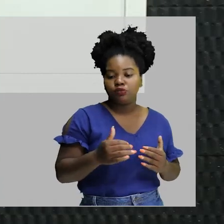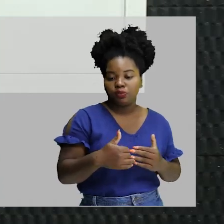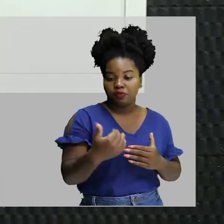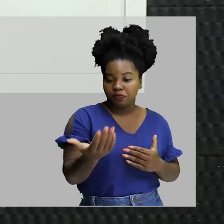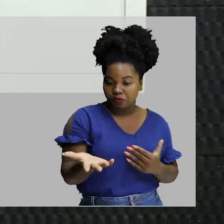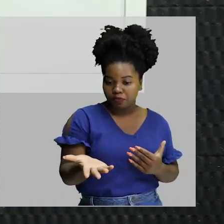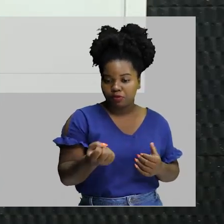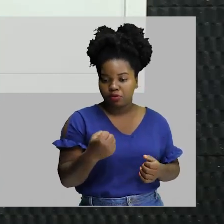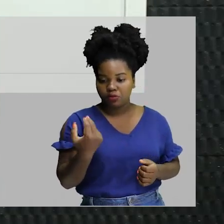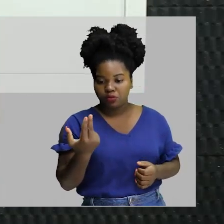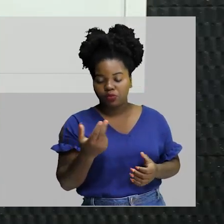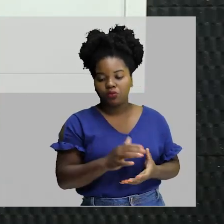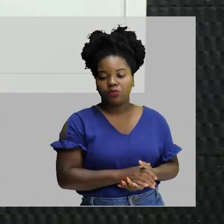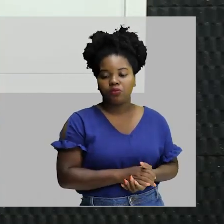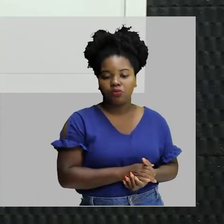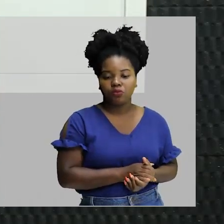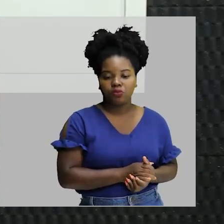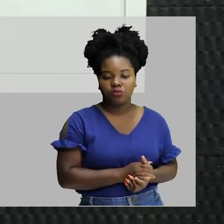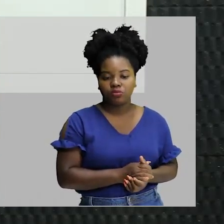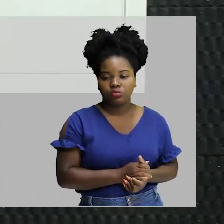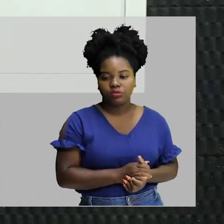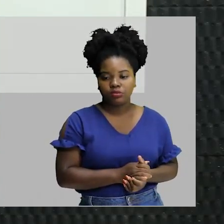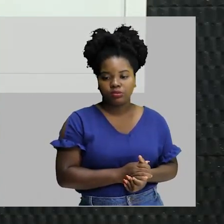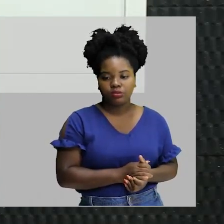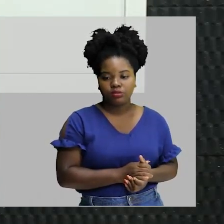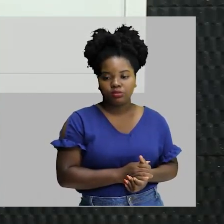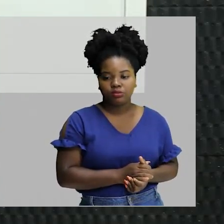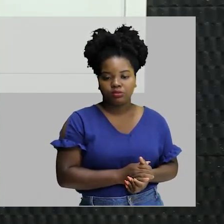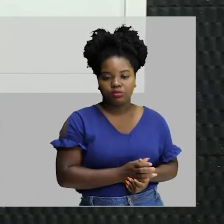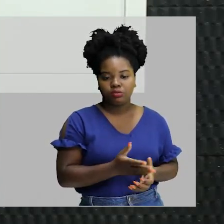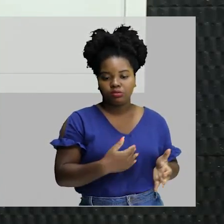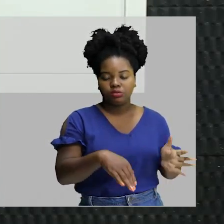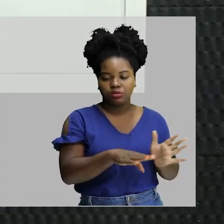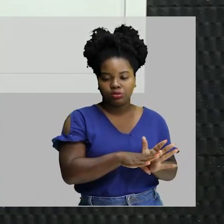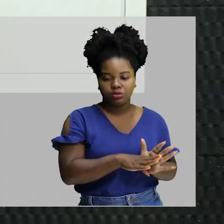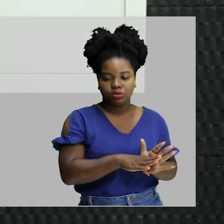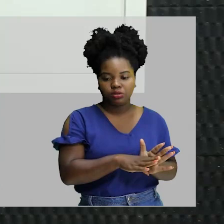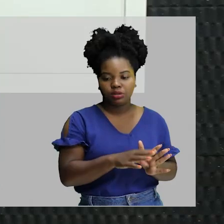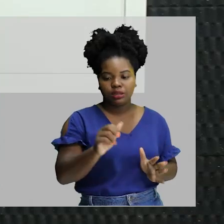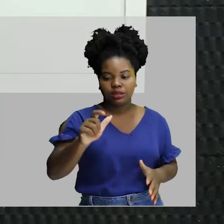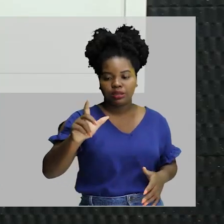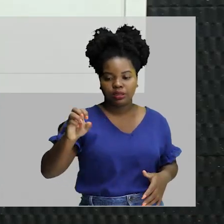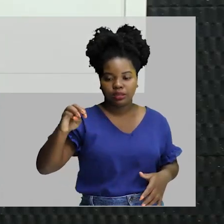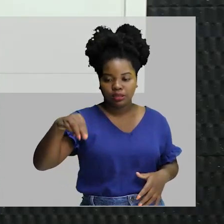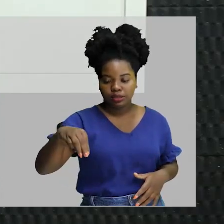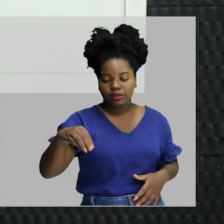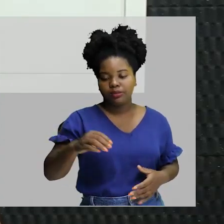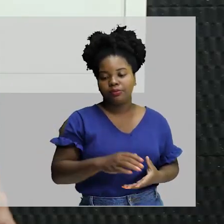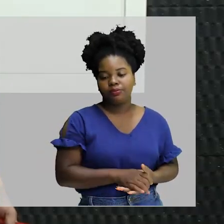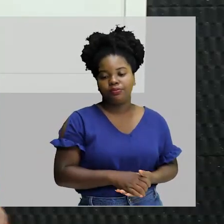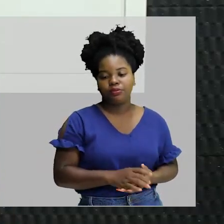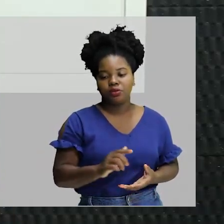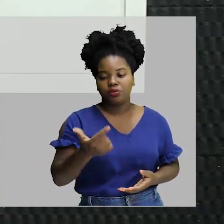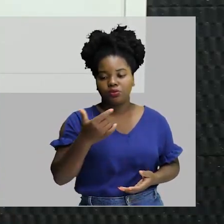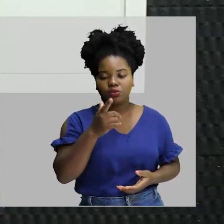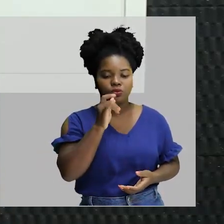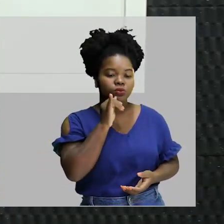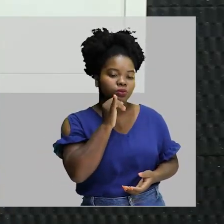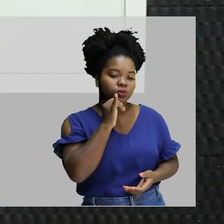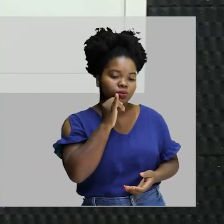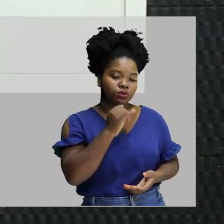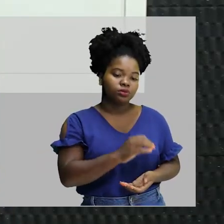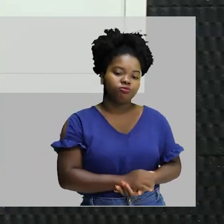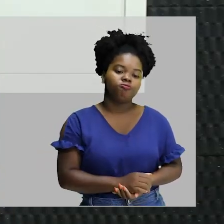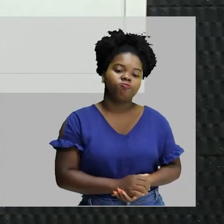verdade, vencê-lo ou até mesmo chegar para além dele, ok? Então é um outro exemplo muito bem a